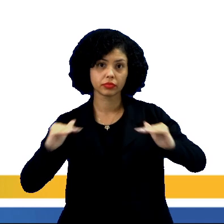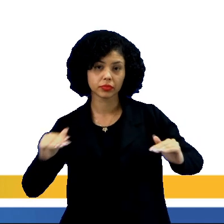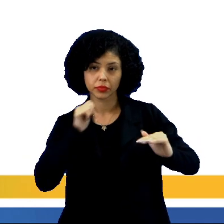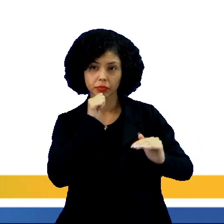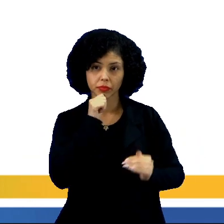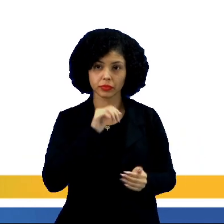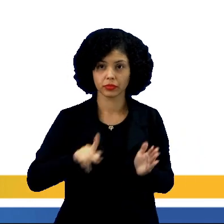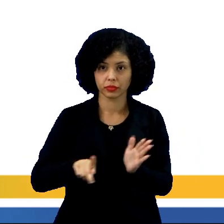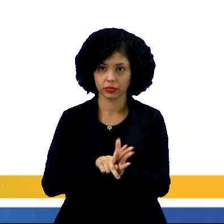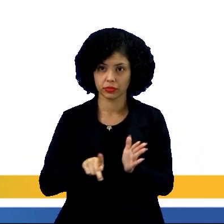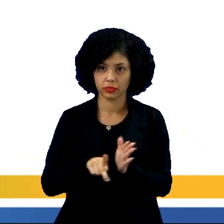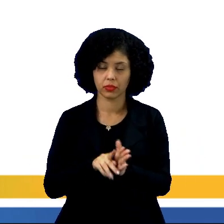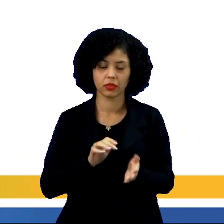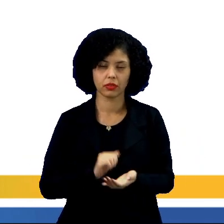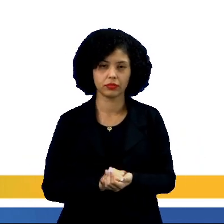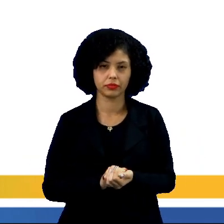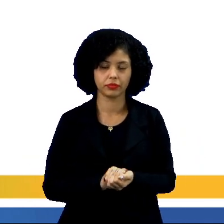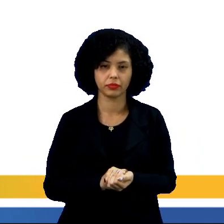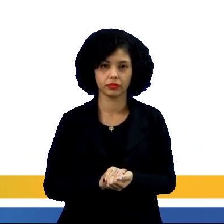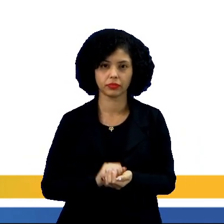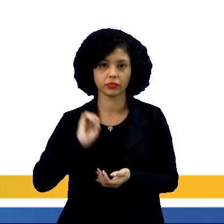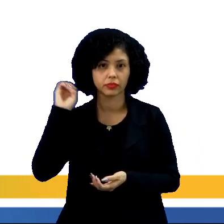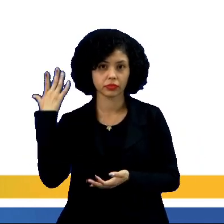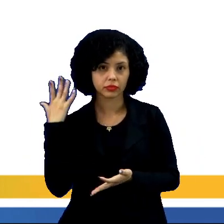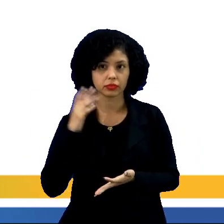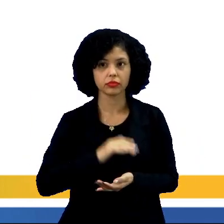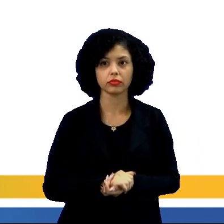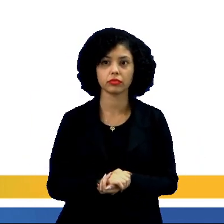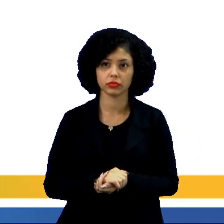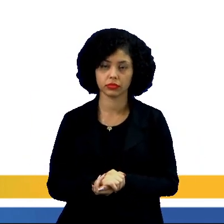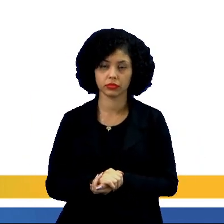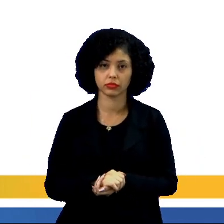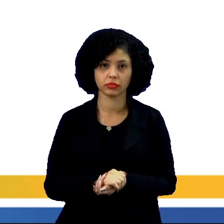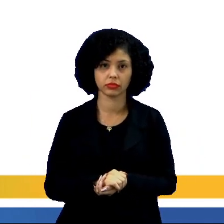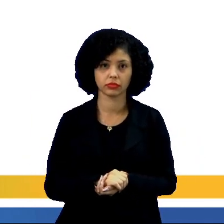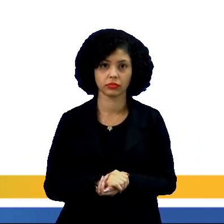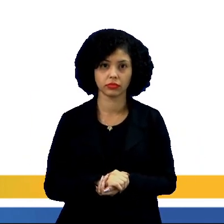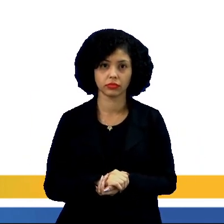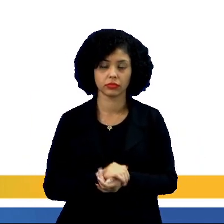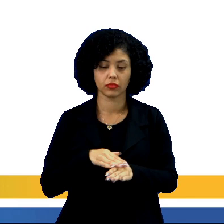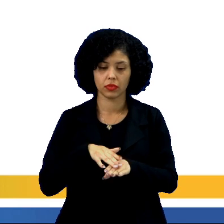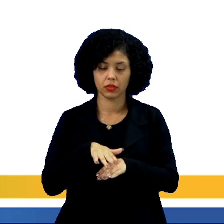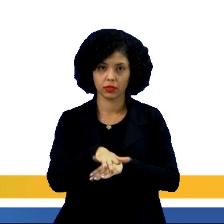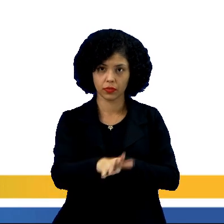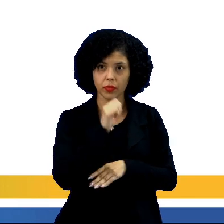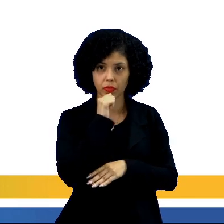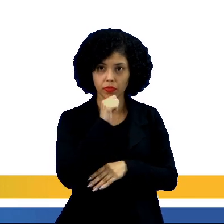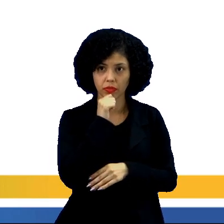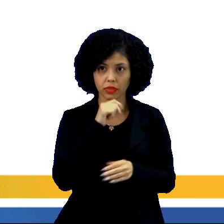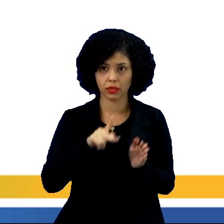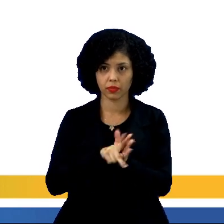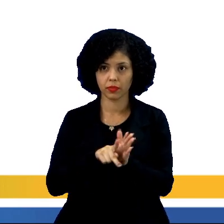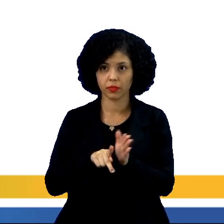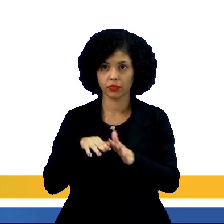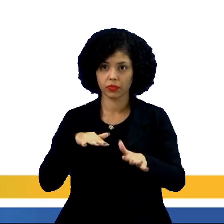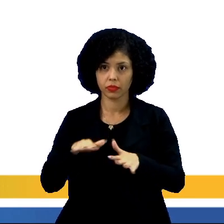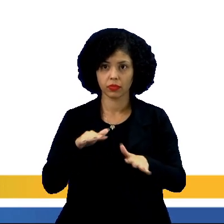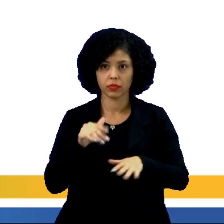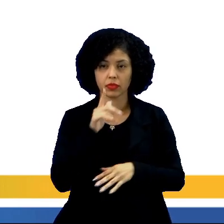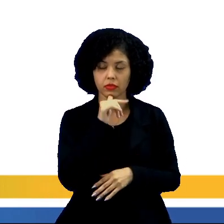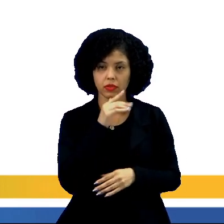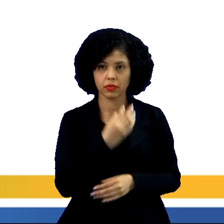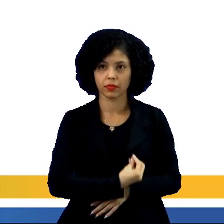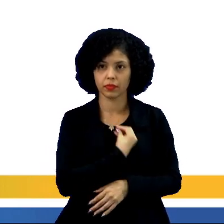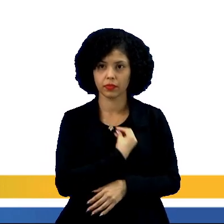ele depende aí da gravidade para ele ocorrer. E o escoamento subterrâneo, que consiste na locomoção da